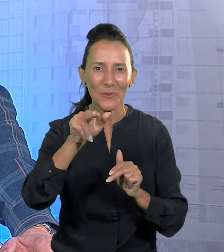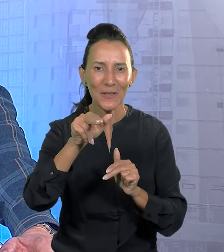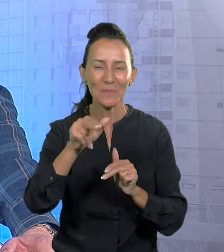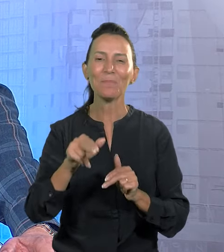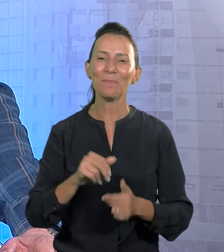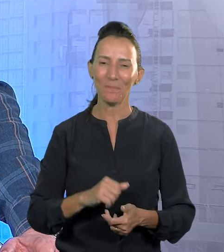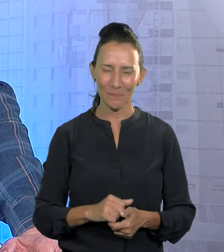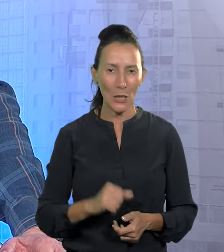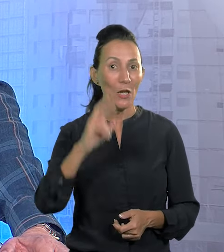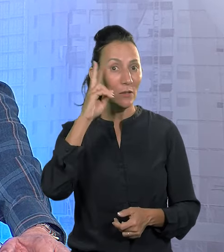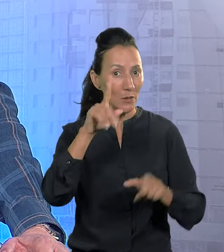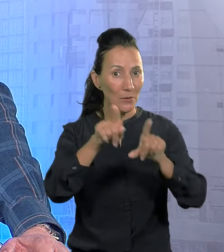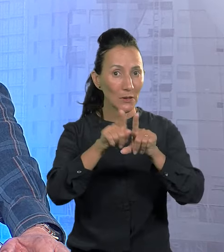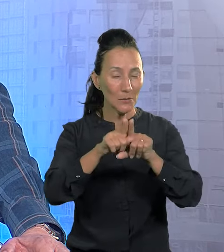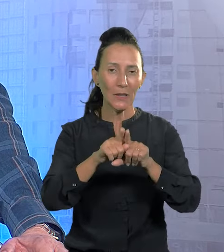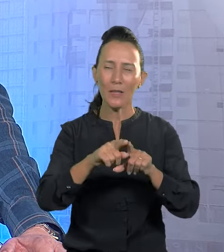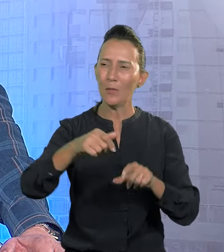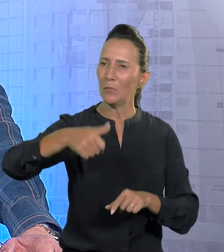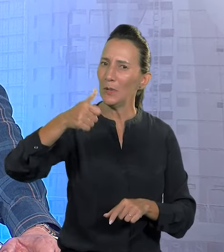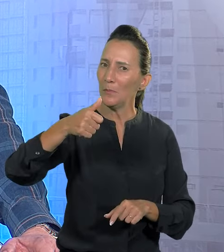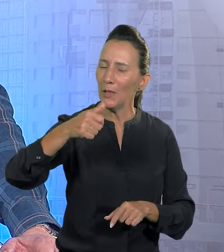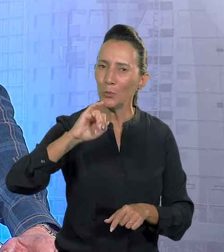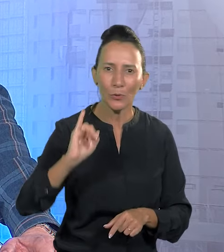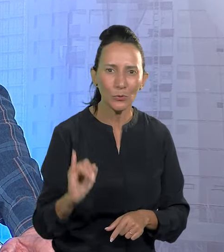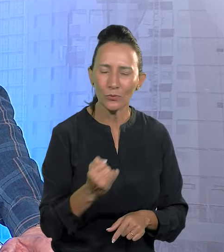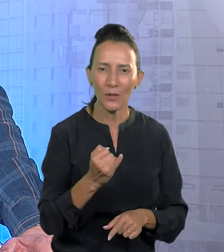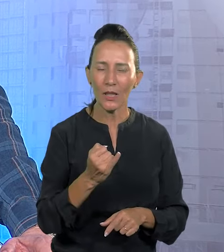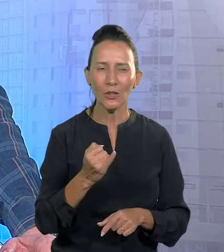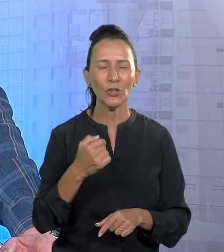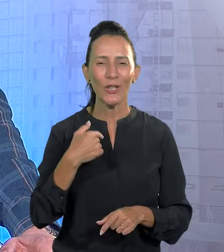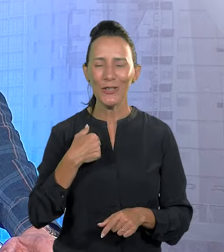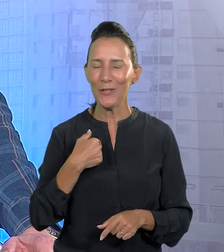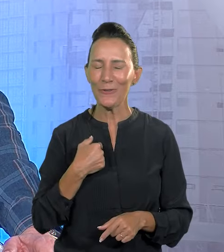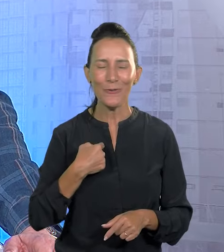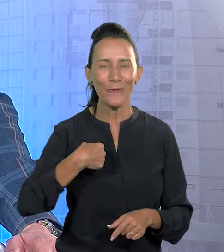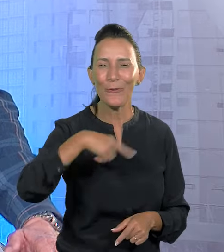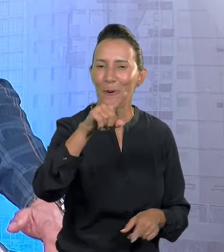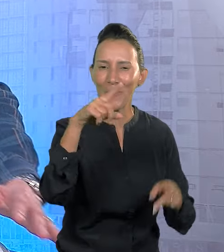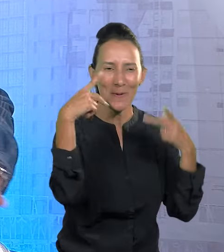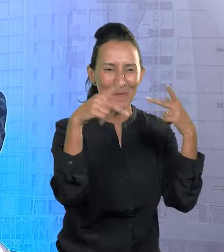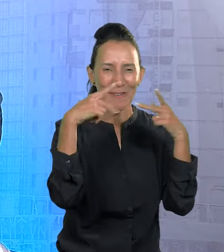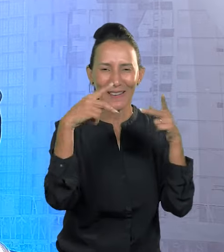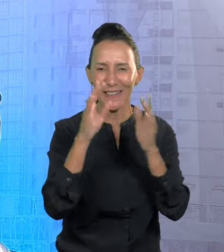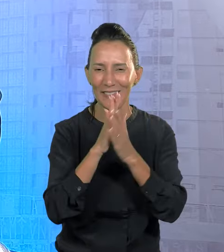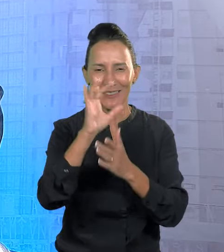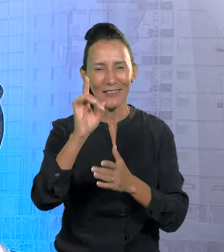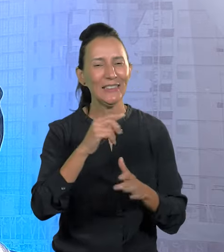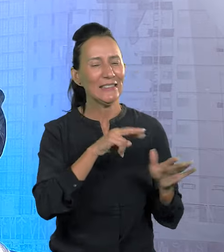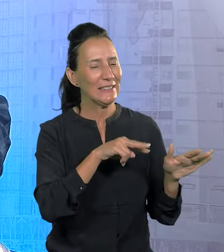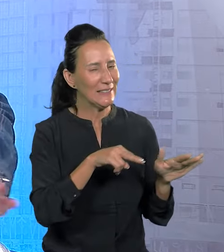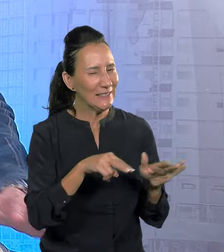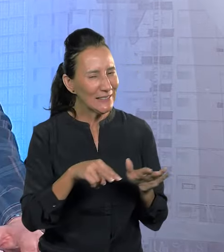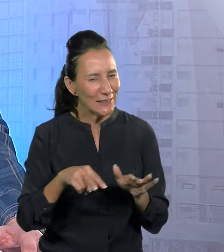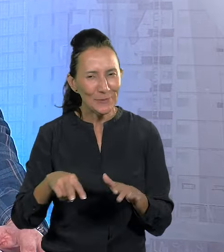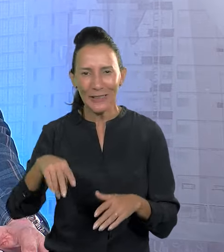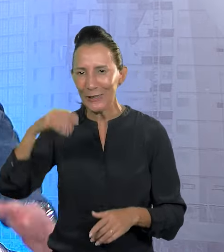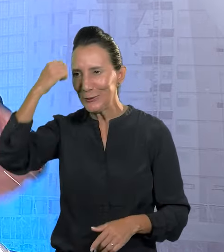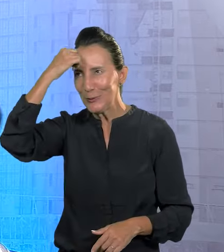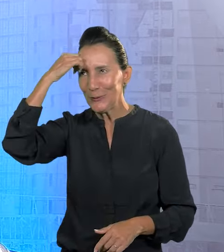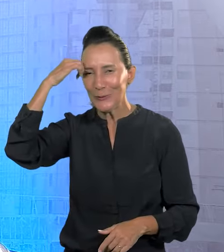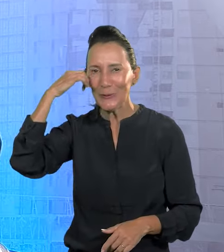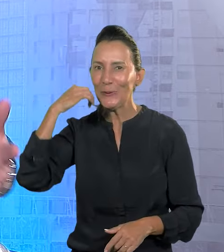Me lembro também da primeira oportunidade que eu tive de ministrar a Palavra de Deus. Olha, foi uma semana assim tensa.